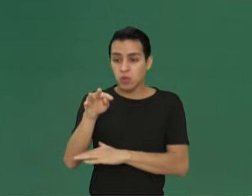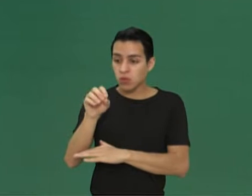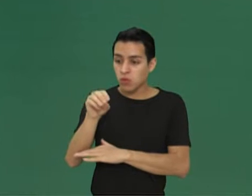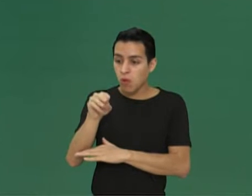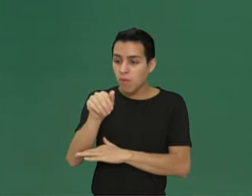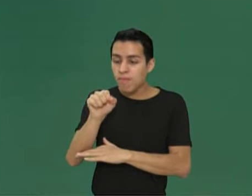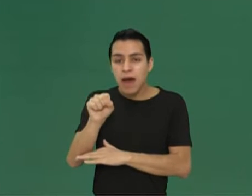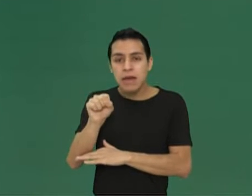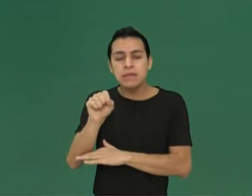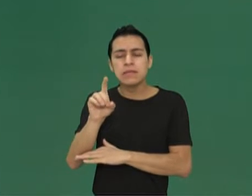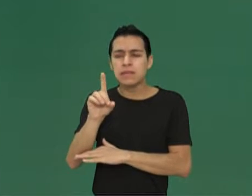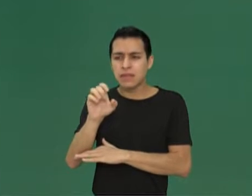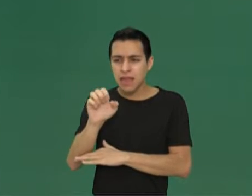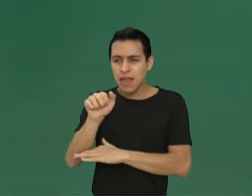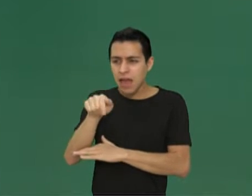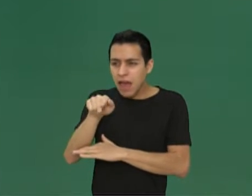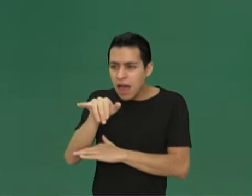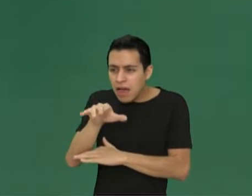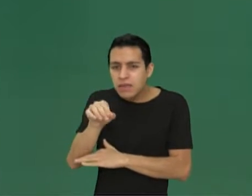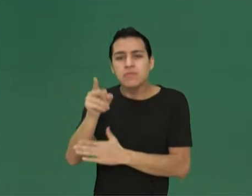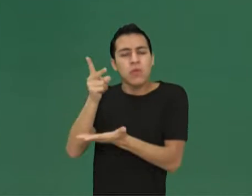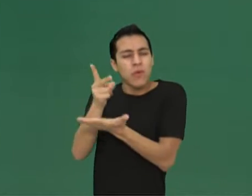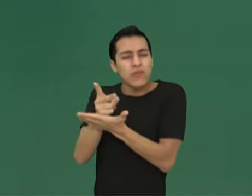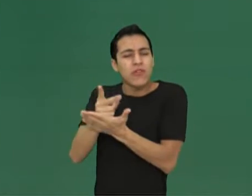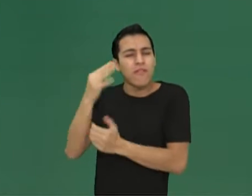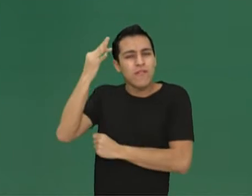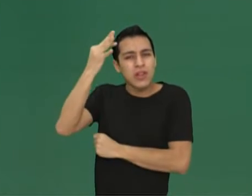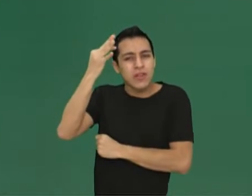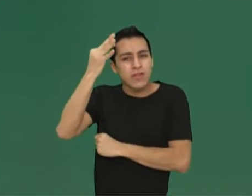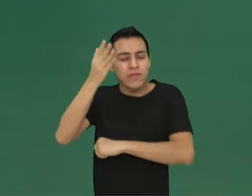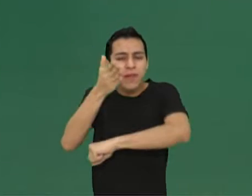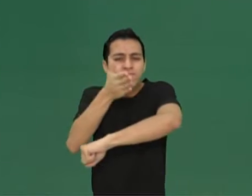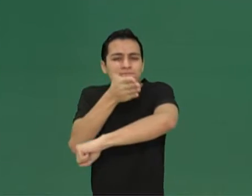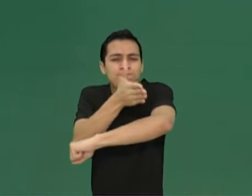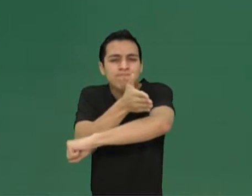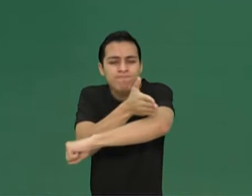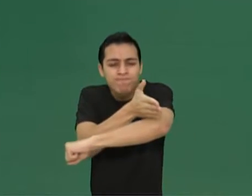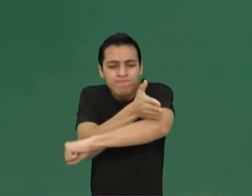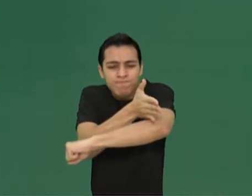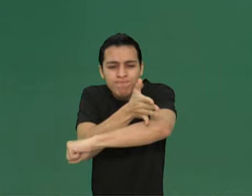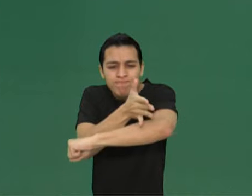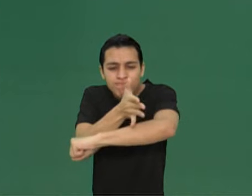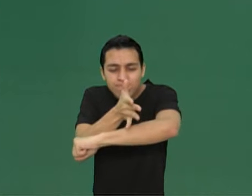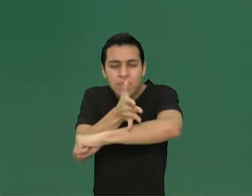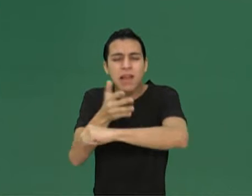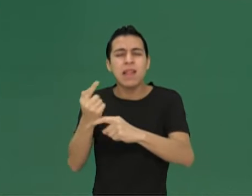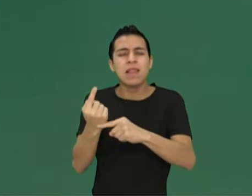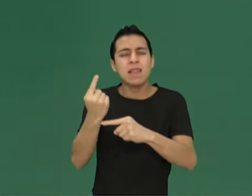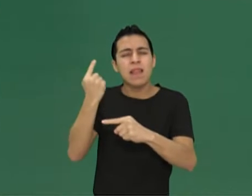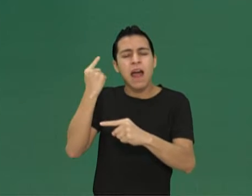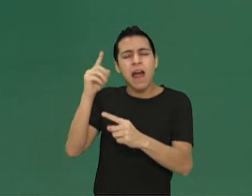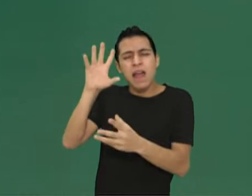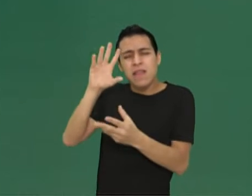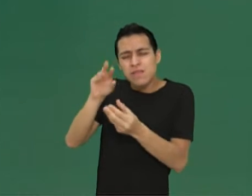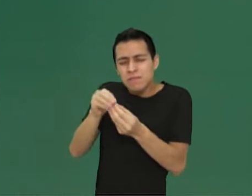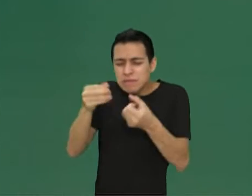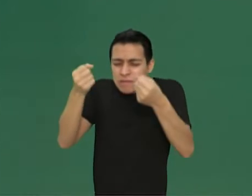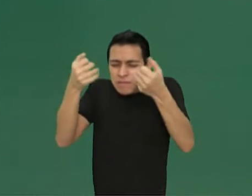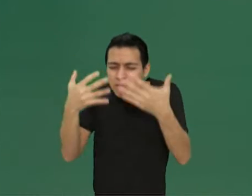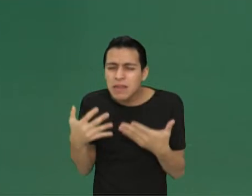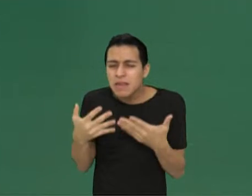ainda continuamos na filosofia medieval, né? Eu comentei rapidamente do Tomás de Aquino numa aula lá atrás, quando a gente fez